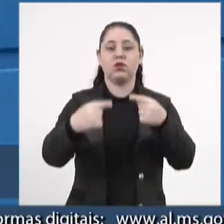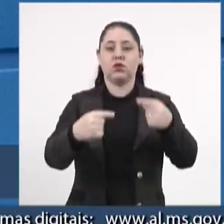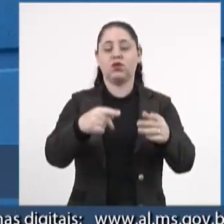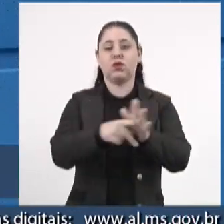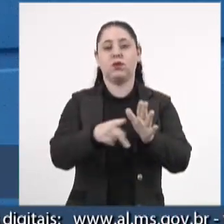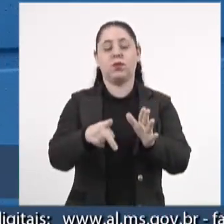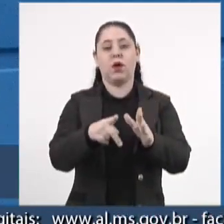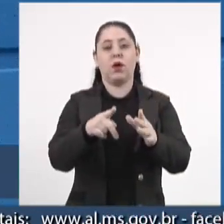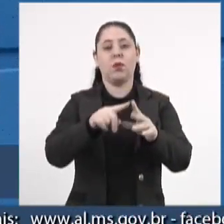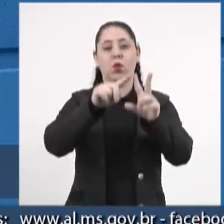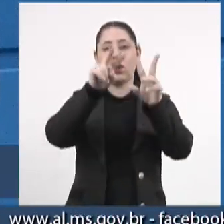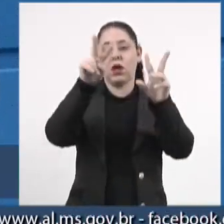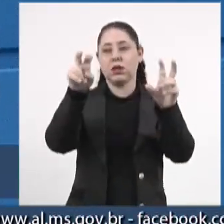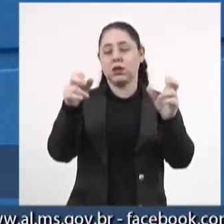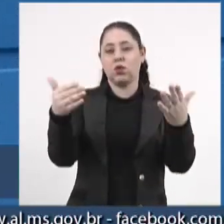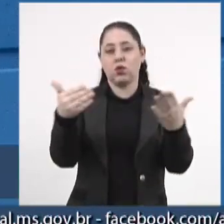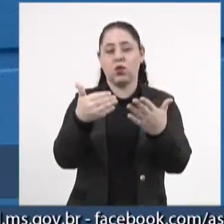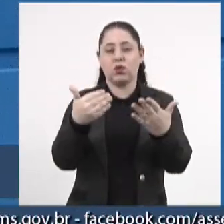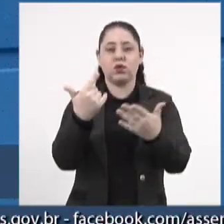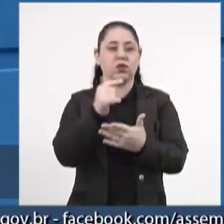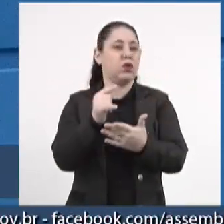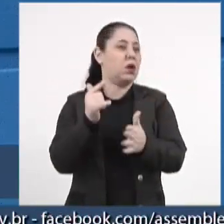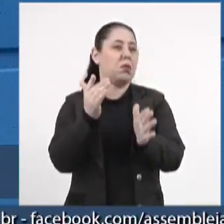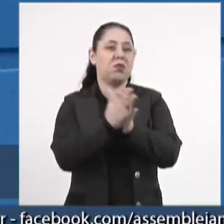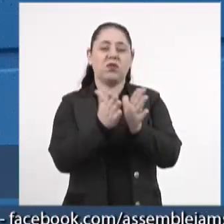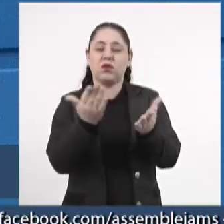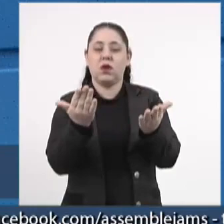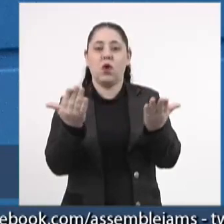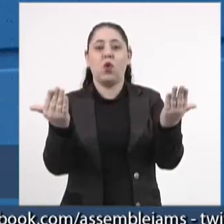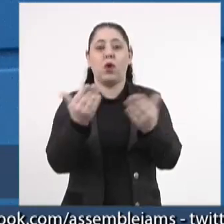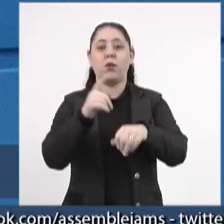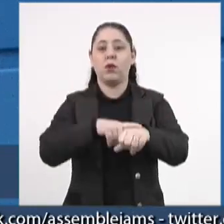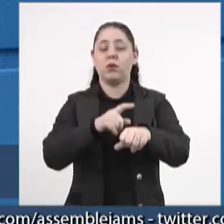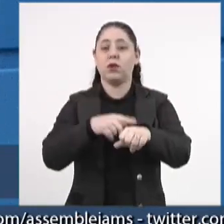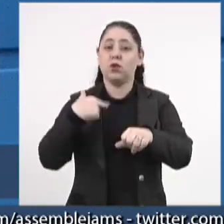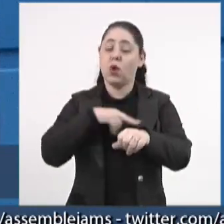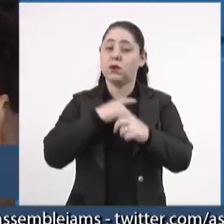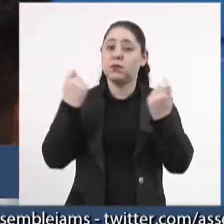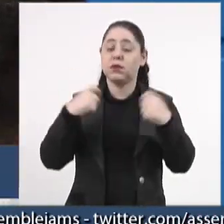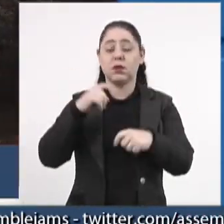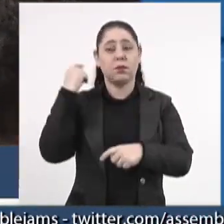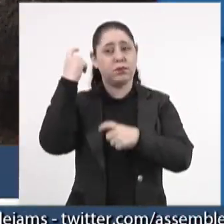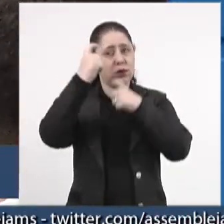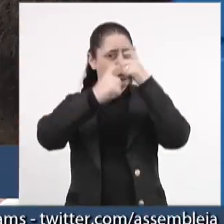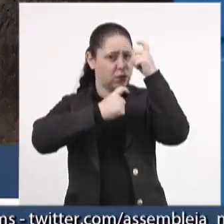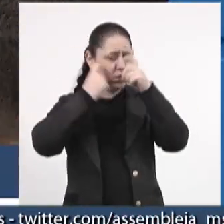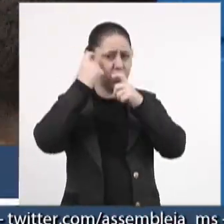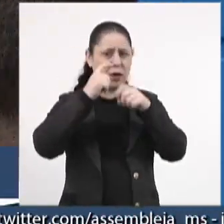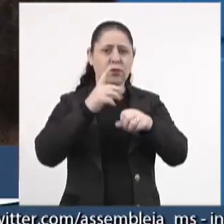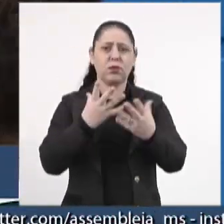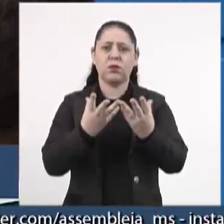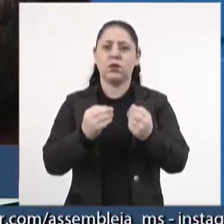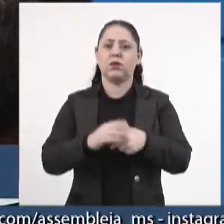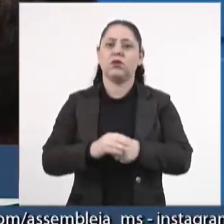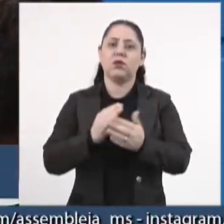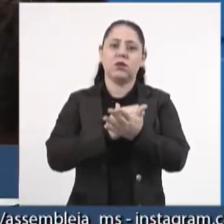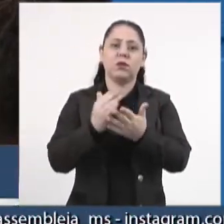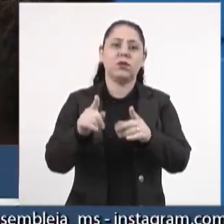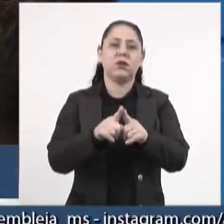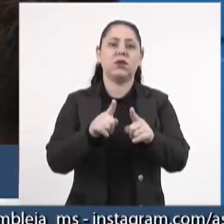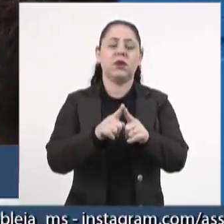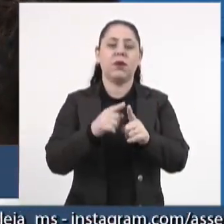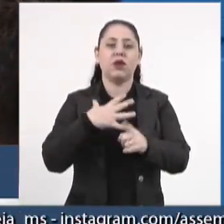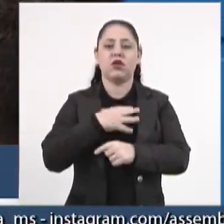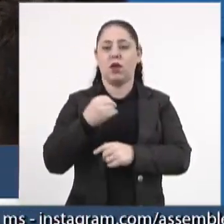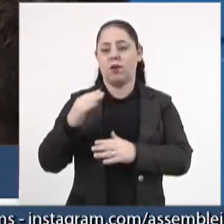discutindo essas questões que hoje não tem como você fugir. É um mote do momento que nós temos que nos preocupar muito, né, e começa justamente